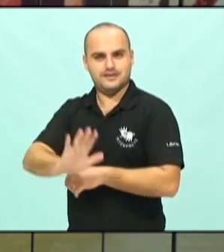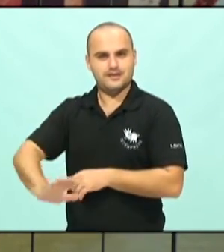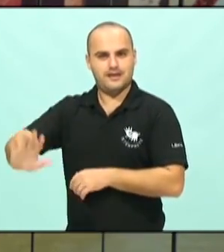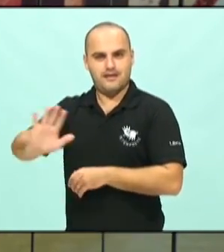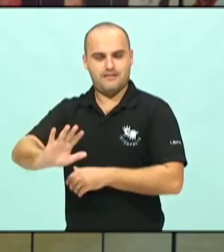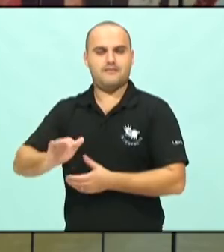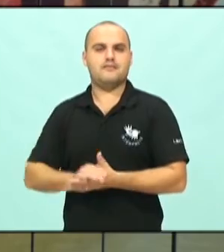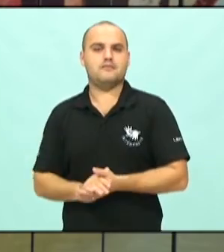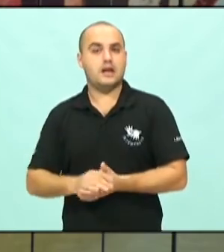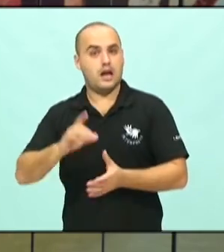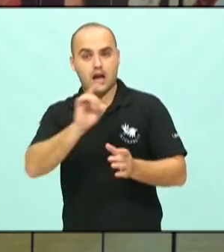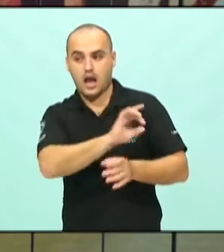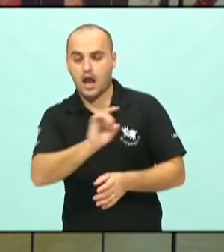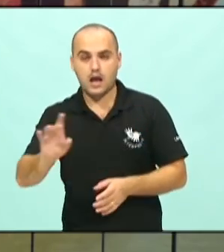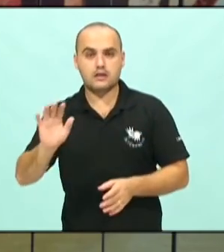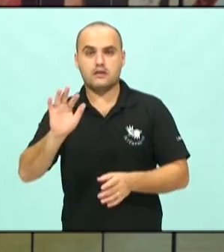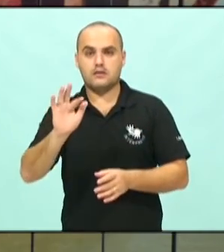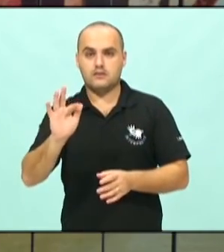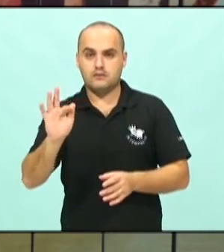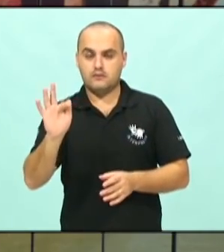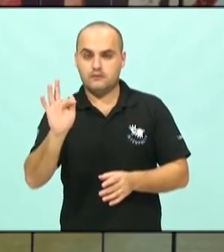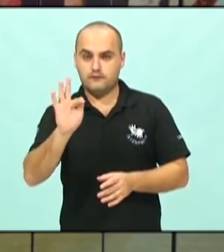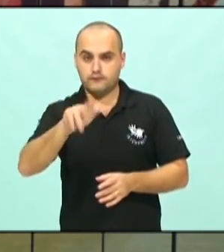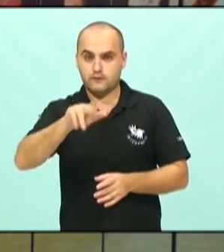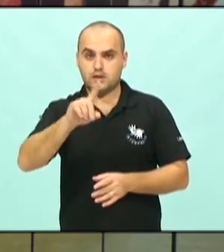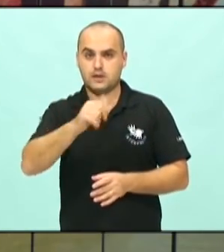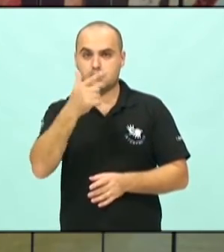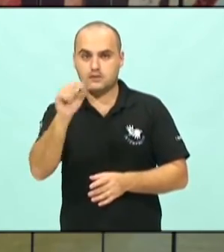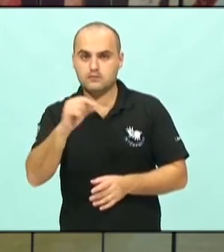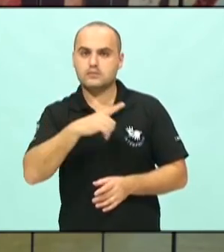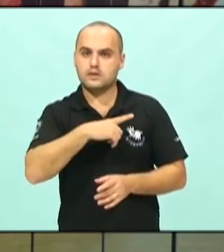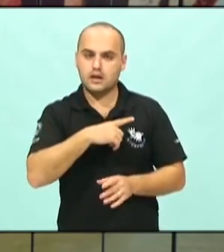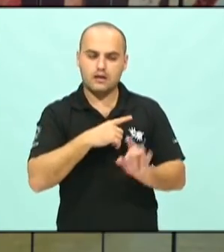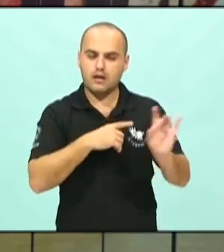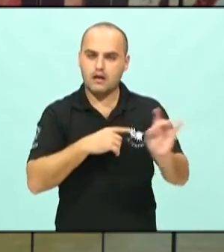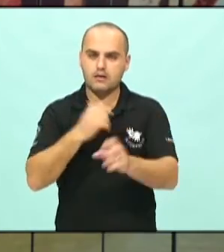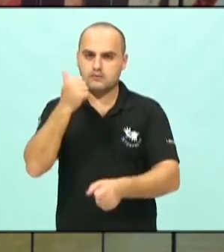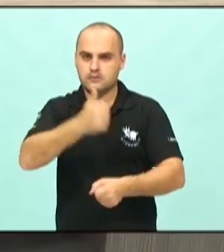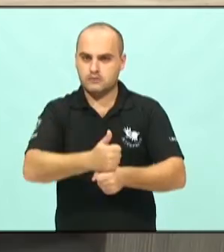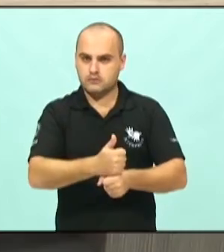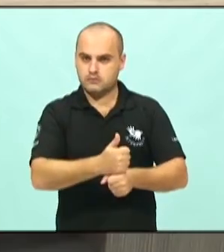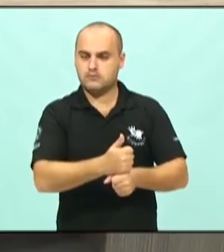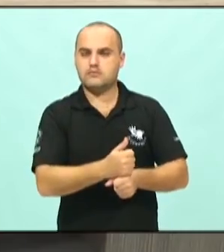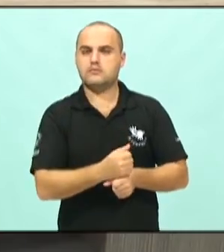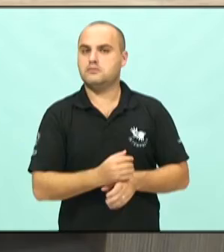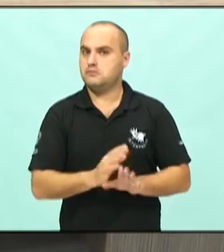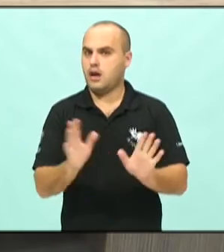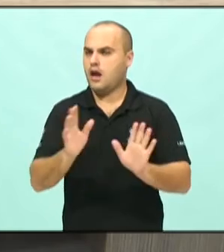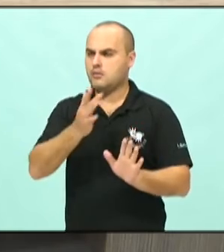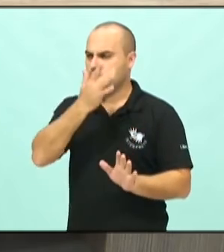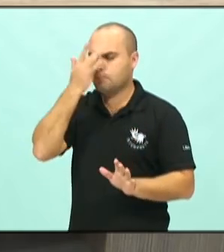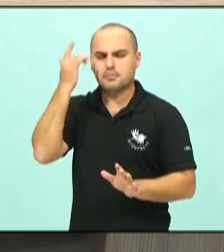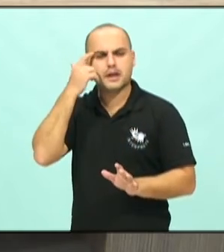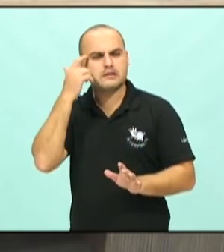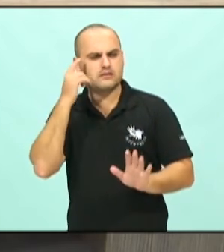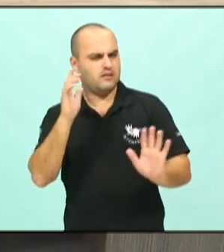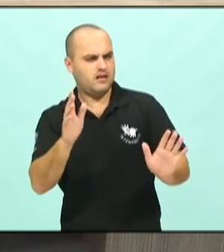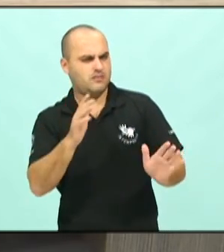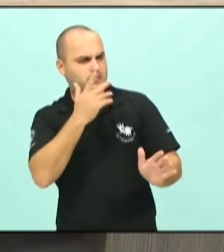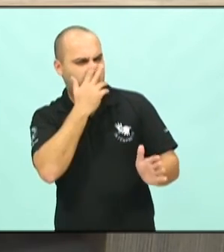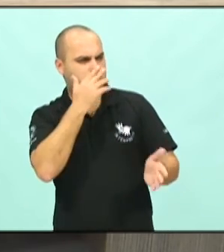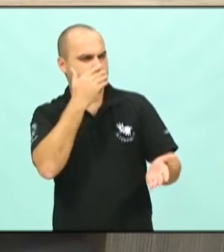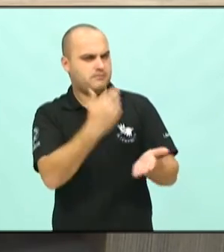executivo. Então muitos dizem assim, que na reforma administrativa a Fundação Municipal de Esportes perdeu cargos. Pelo contrário, as pessoas não entenderam, porque